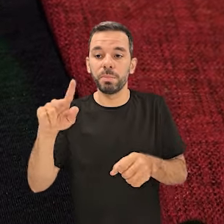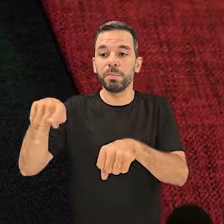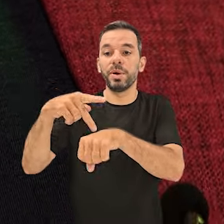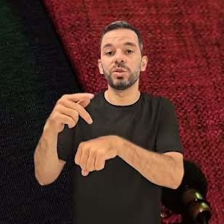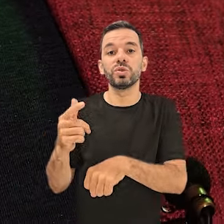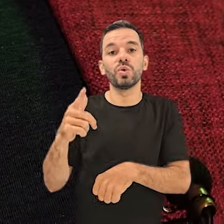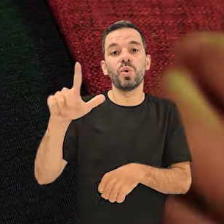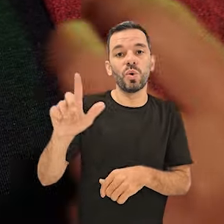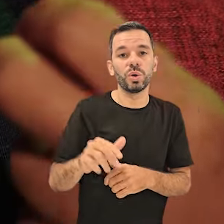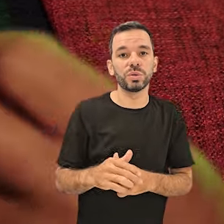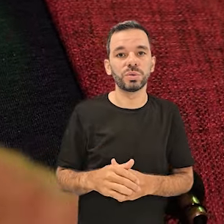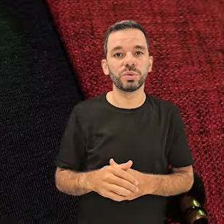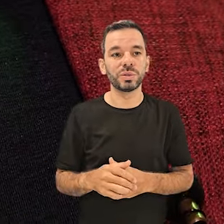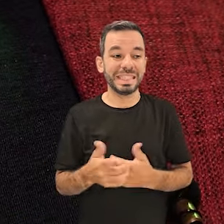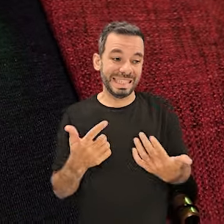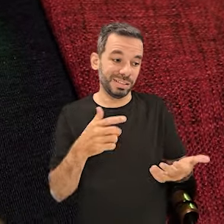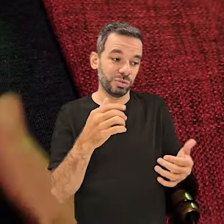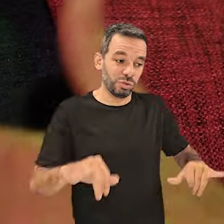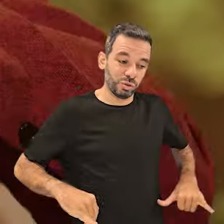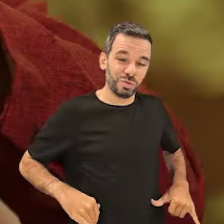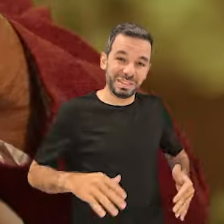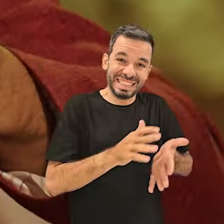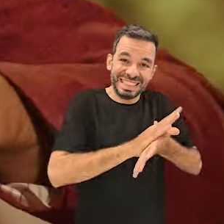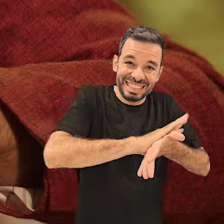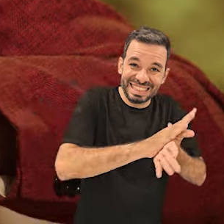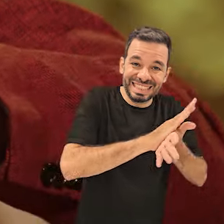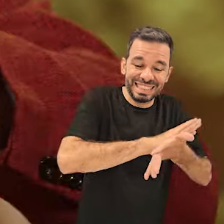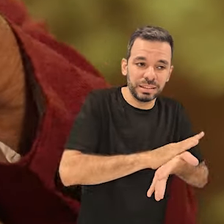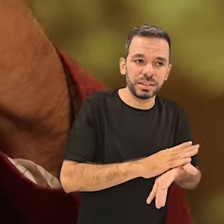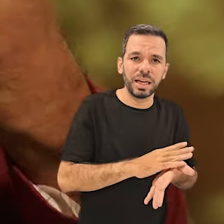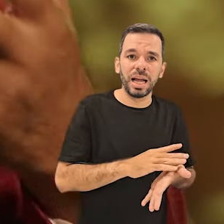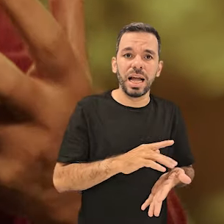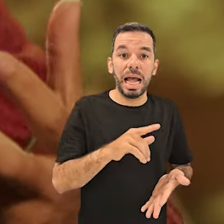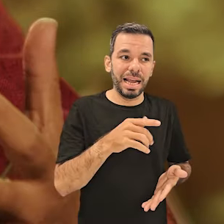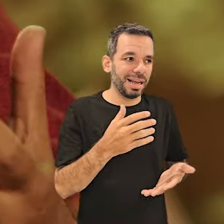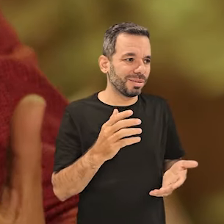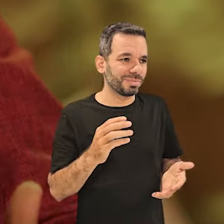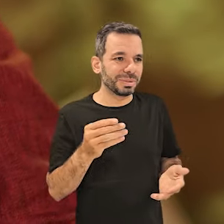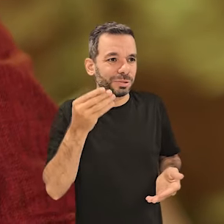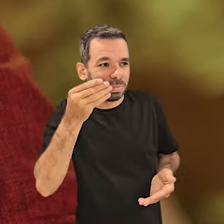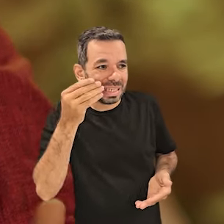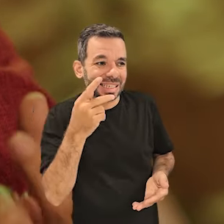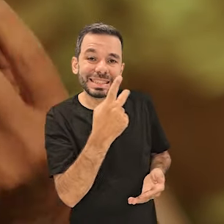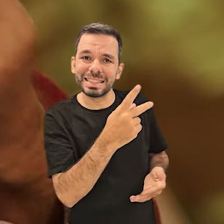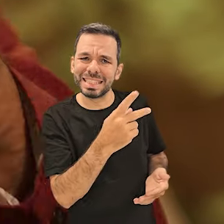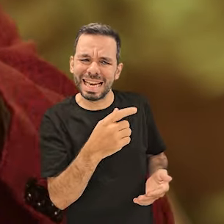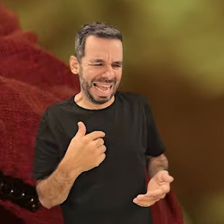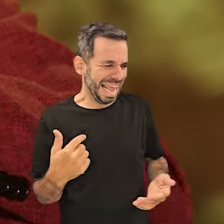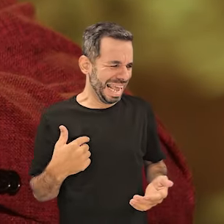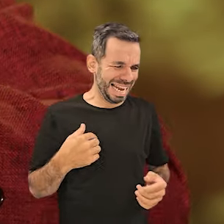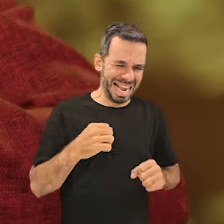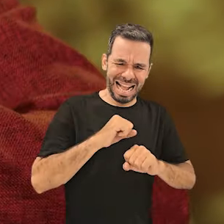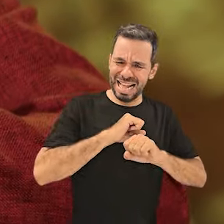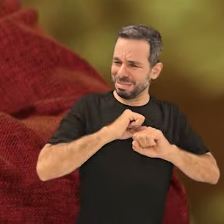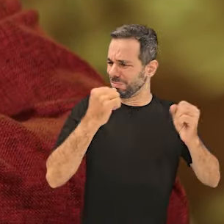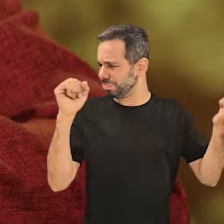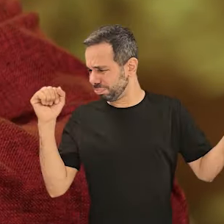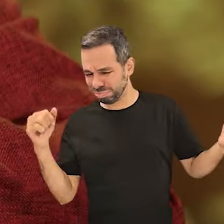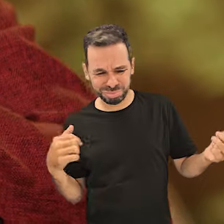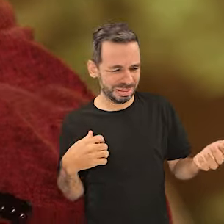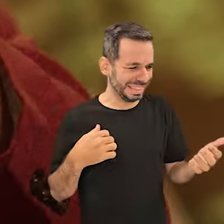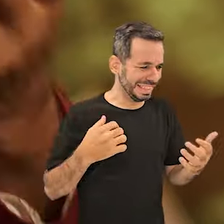família. E ao invés de ele se tornar uma pessoa revoltada em relação à vida, se tornou um dos grandes promotores